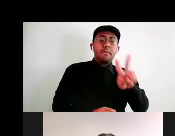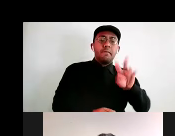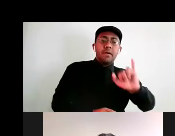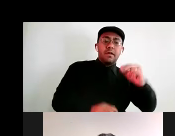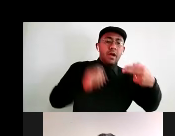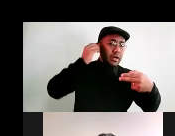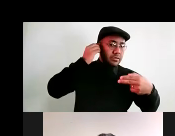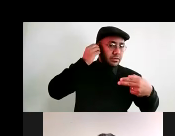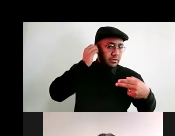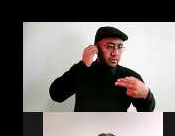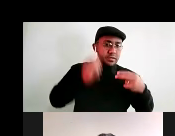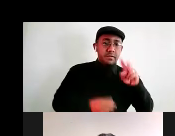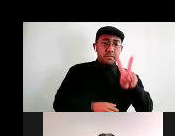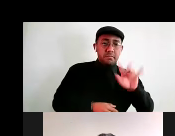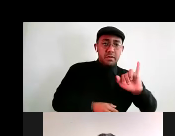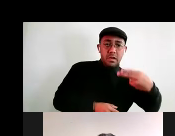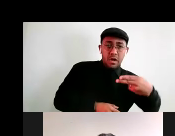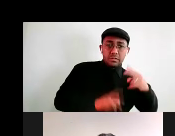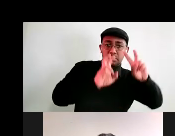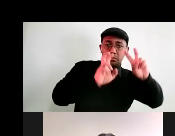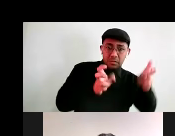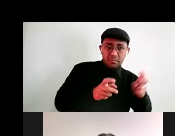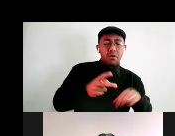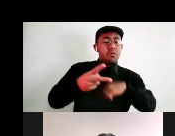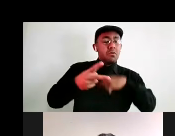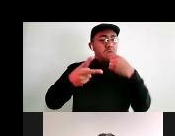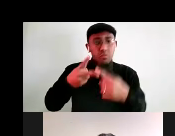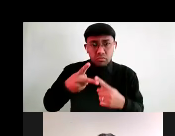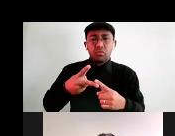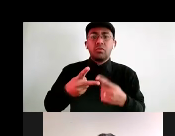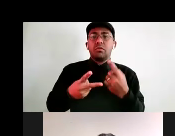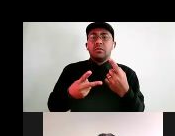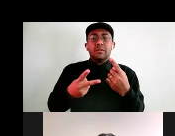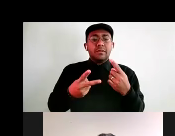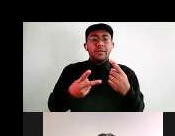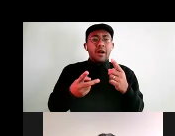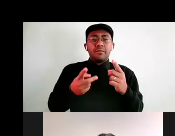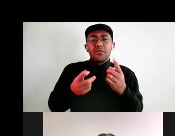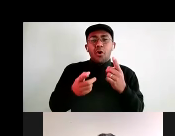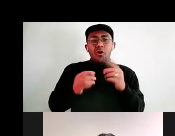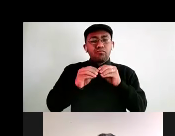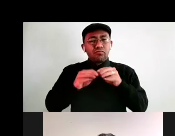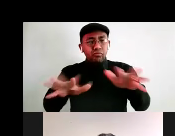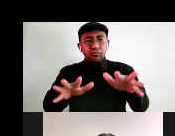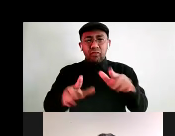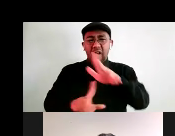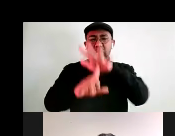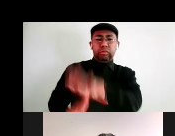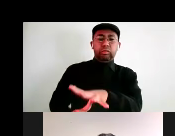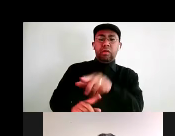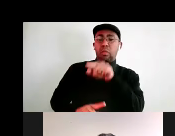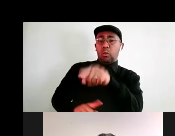em integração, em participação intersetorial, para conseguir que as mensagens sejam livres de estigmas,